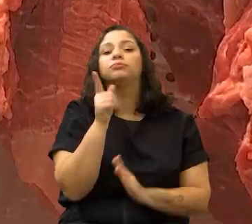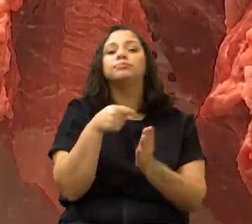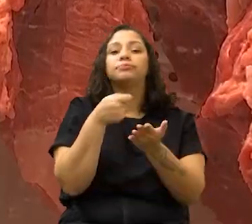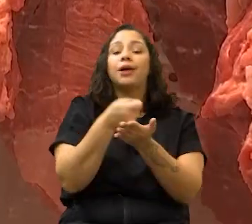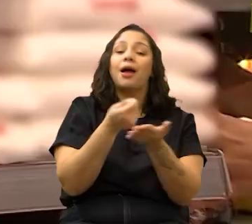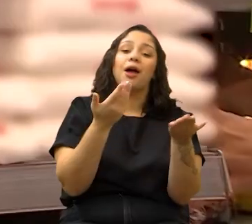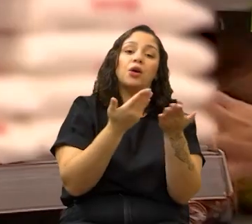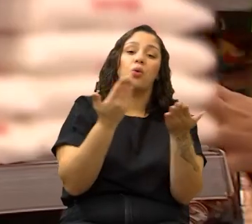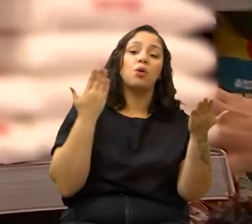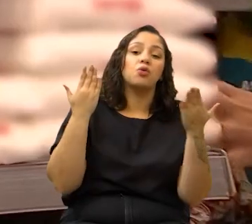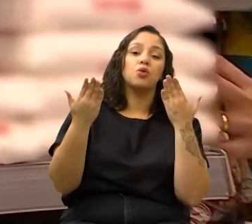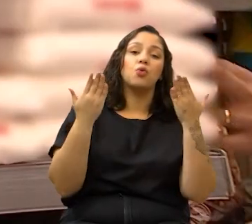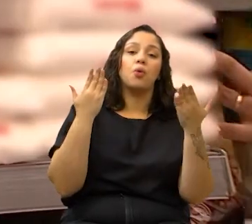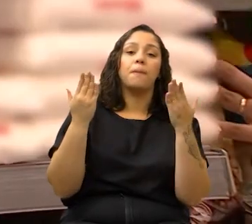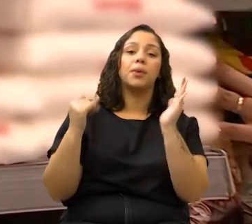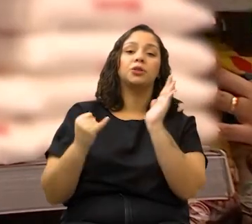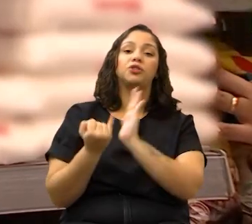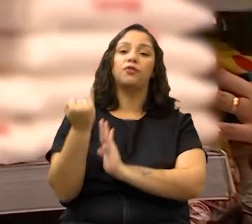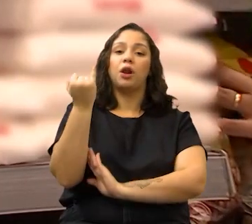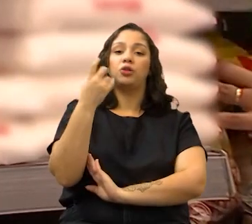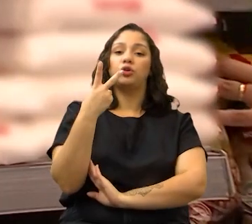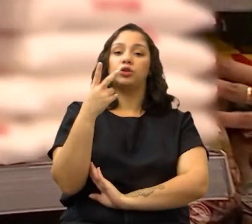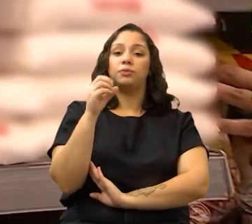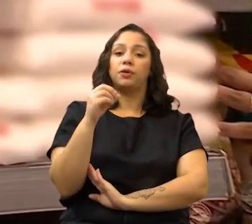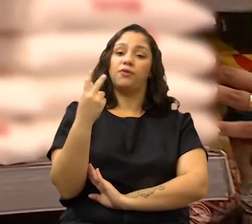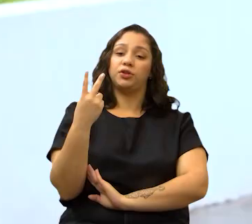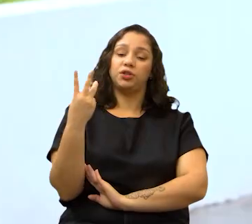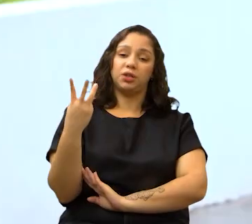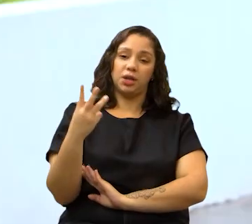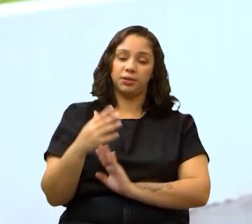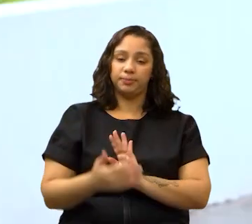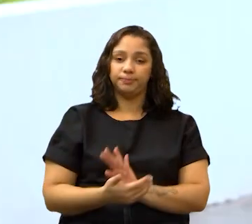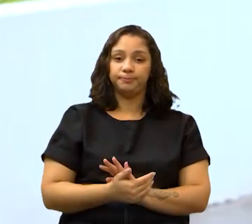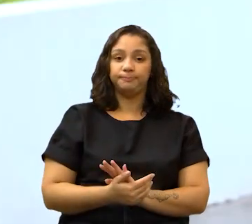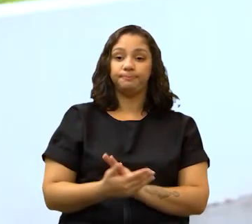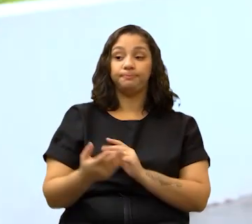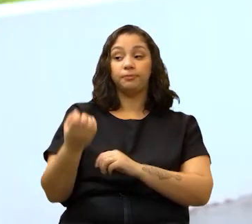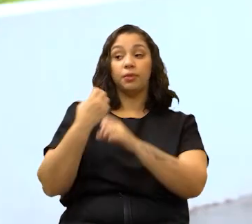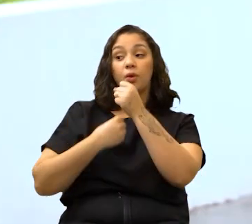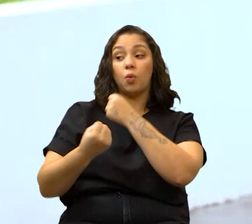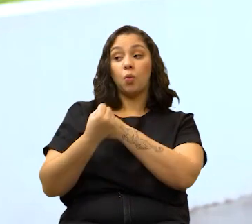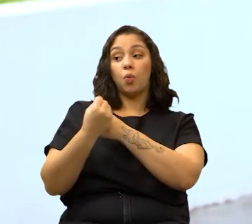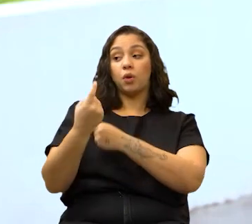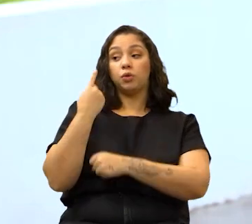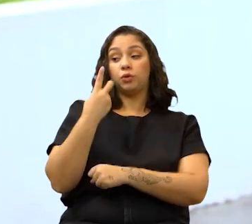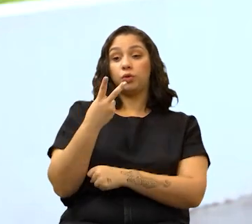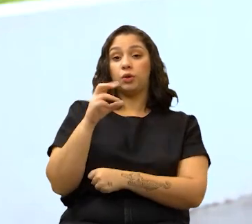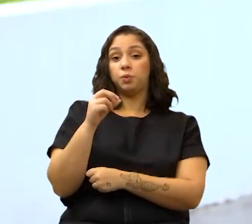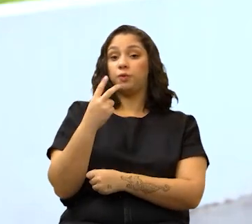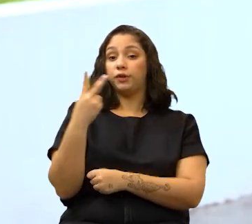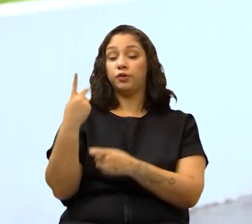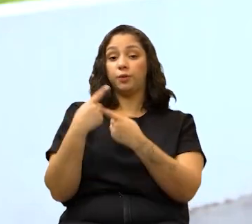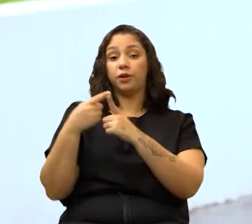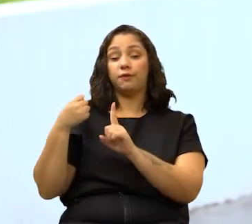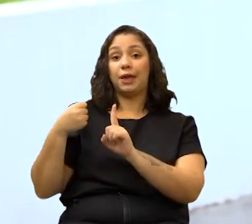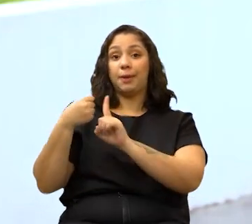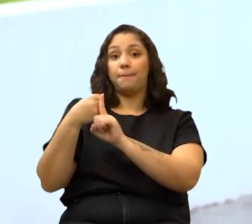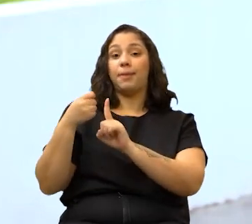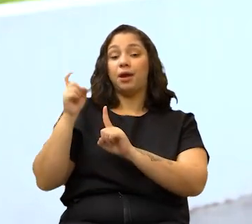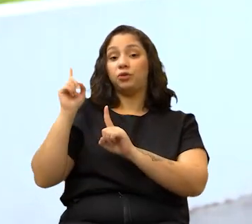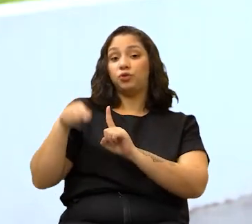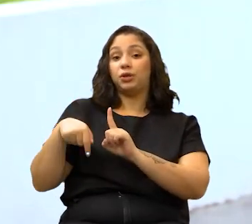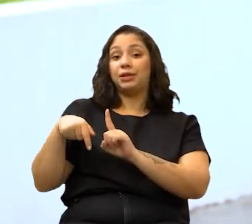variação inferior à da inflação em 2023. Em 22, porque a gente ainda estava sofrendo os impactos aí